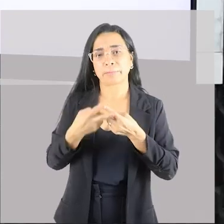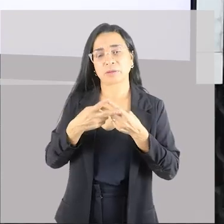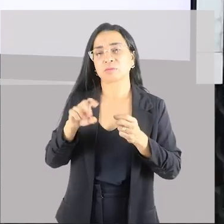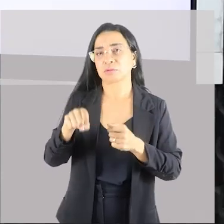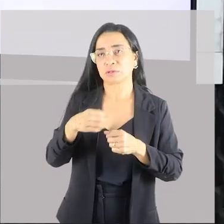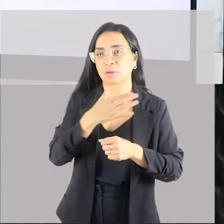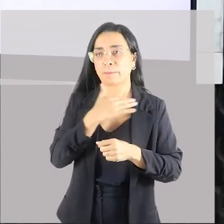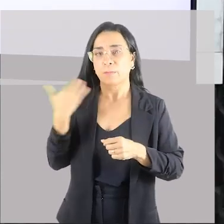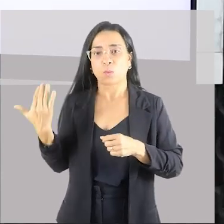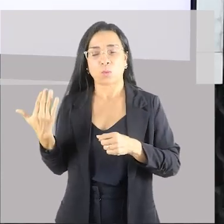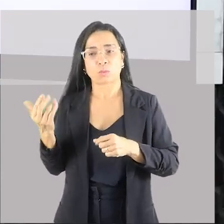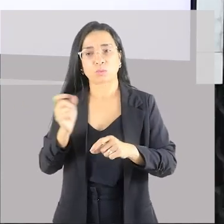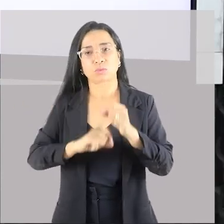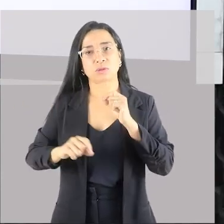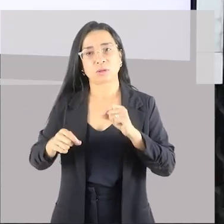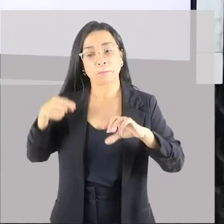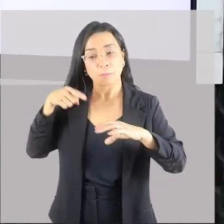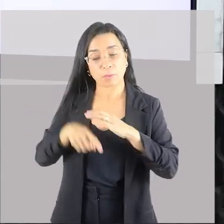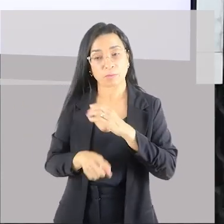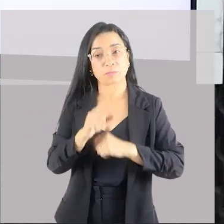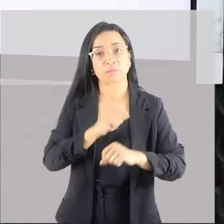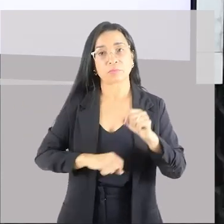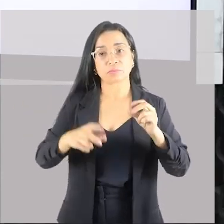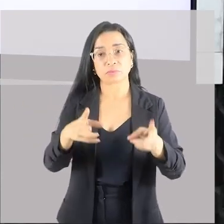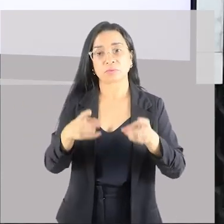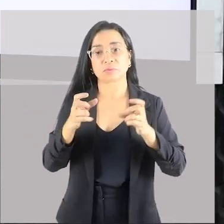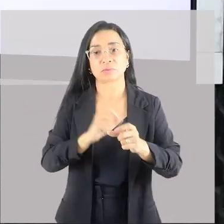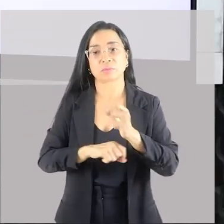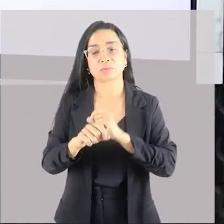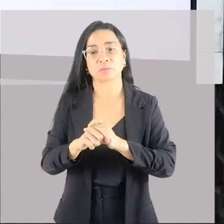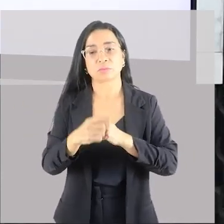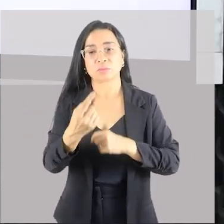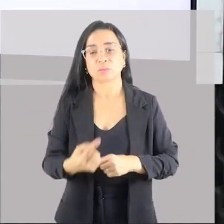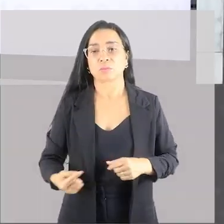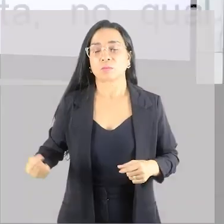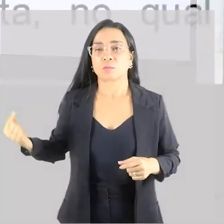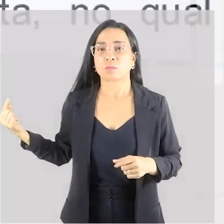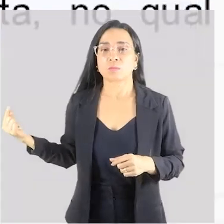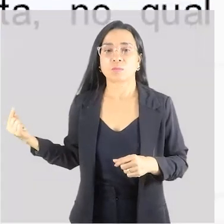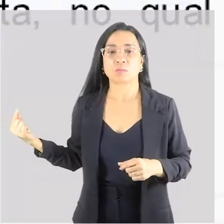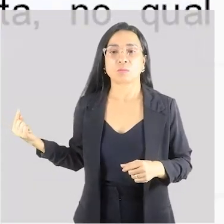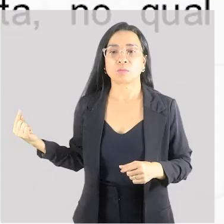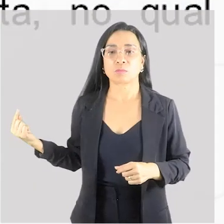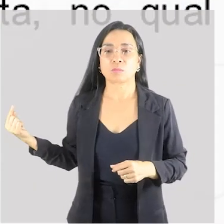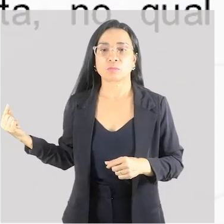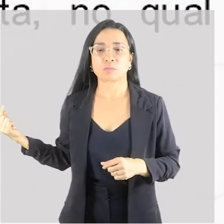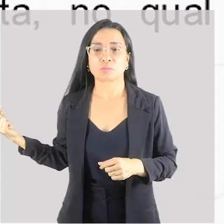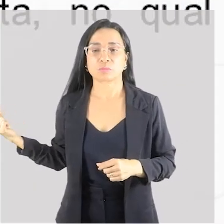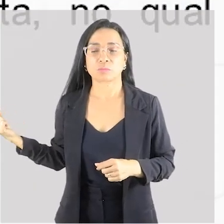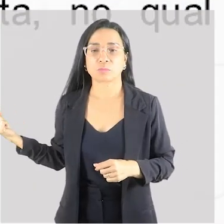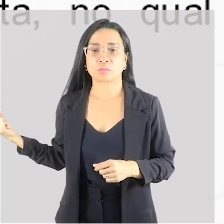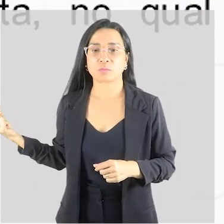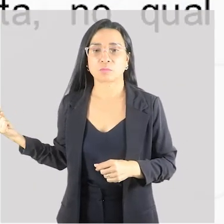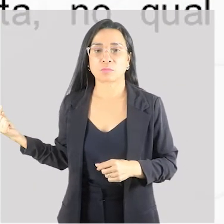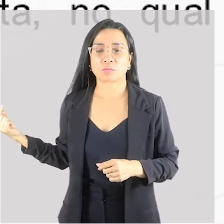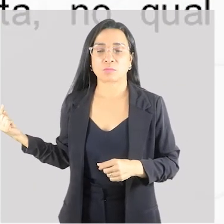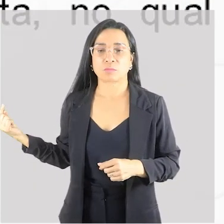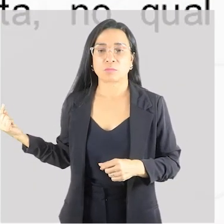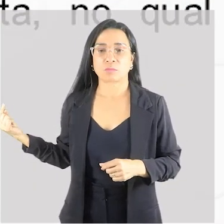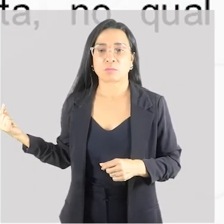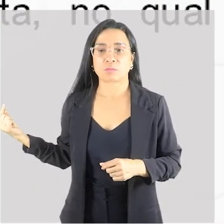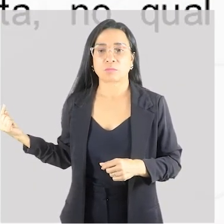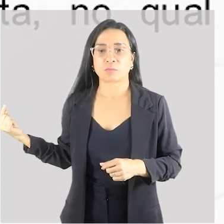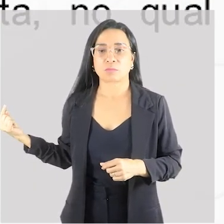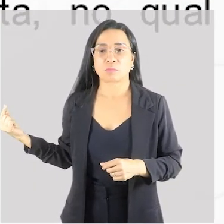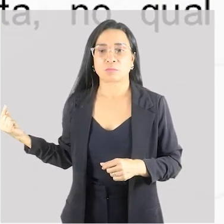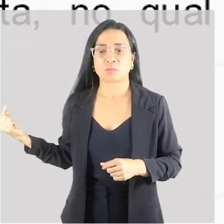É radical, né, essa concepção. Olha só. É nula toda a lei que o povo diretamente não ratificar.